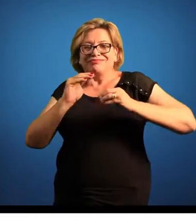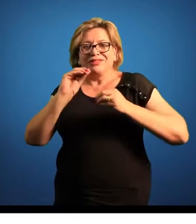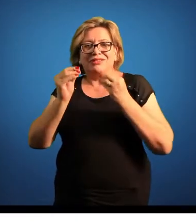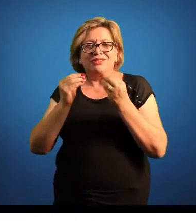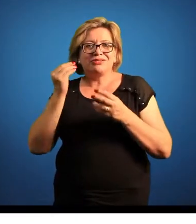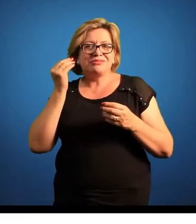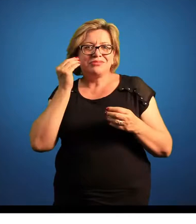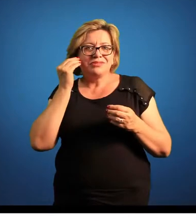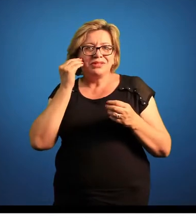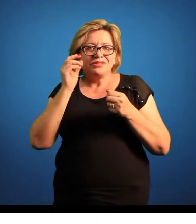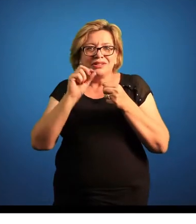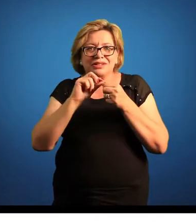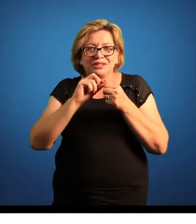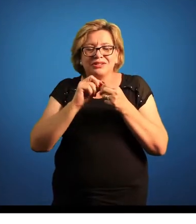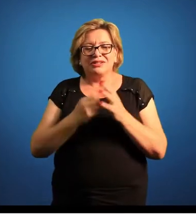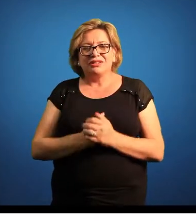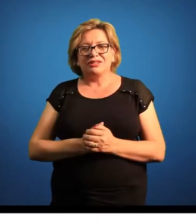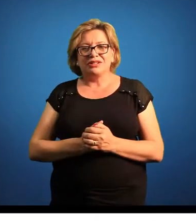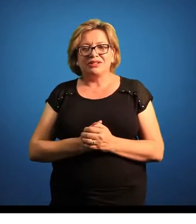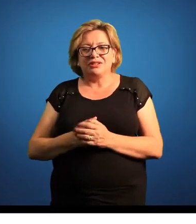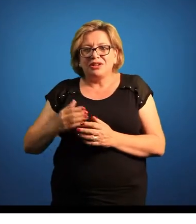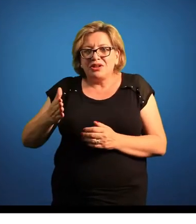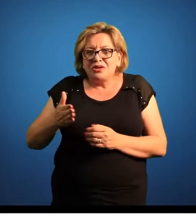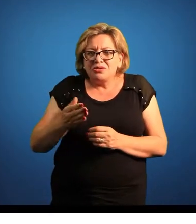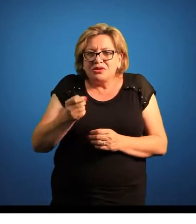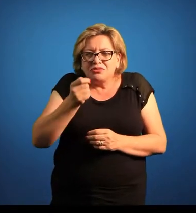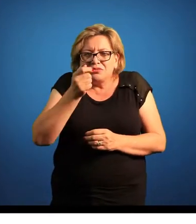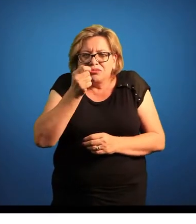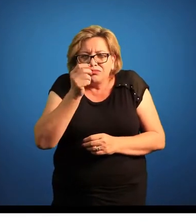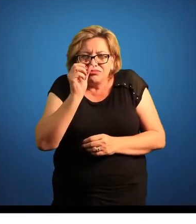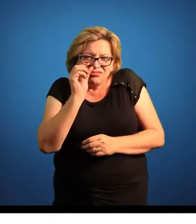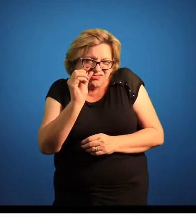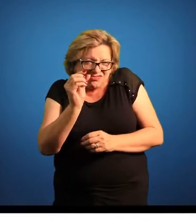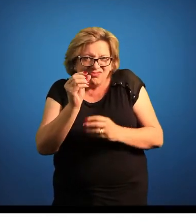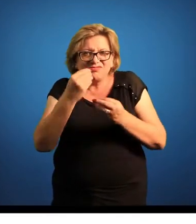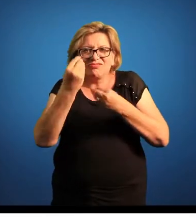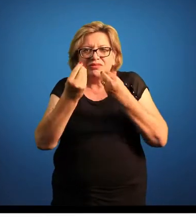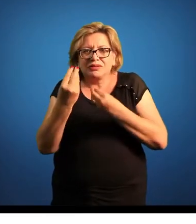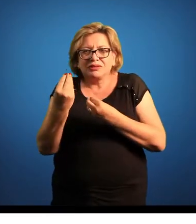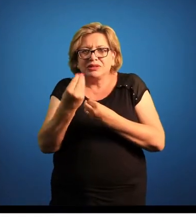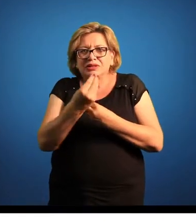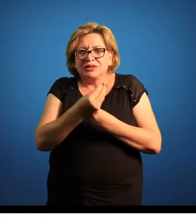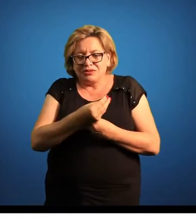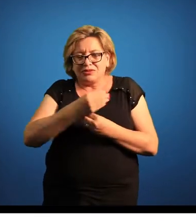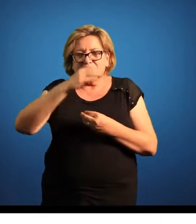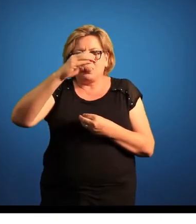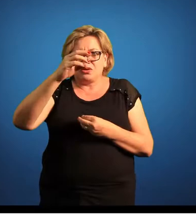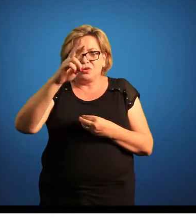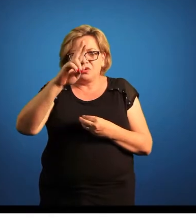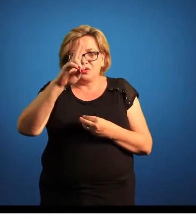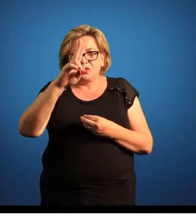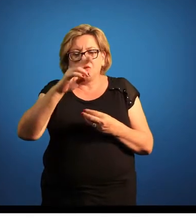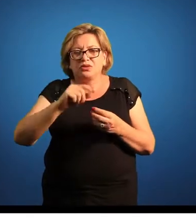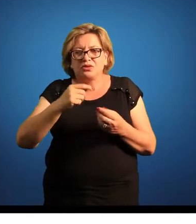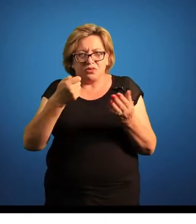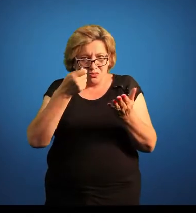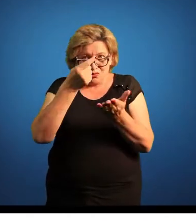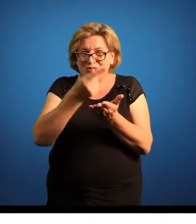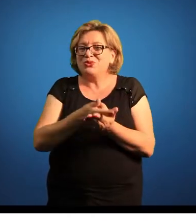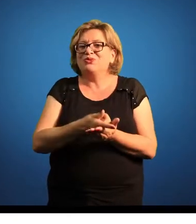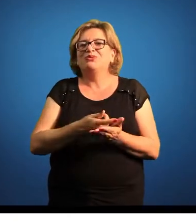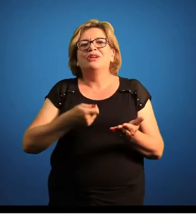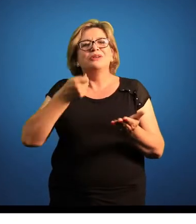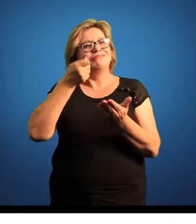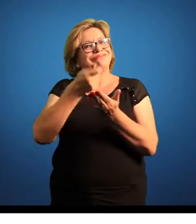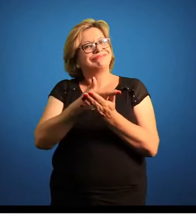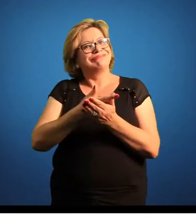vamos fazer agora. Eu vou oferecer não um peixe vivo, mas um pedacinho de peixe, né? Um pedacinho de peixe cru comprado na peixaria, e nós vamos